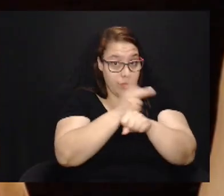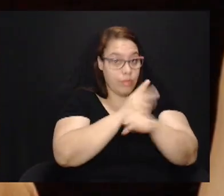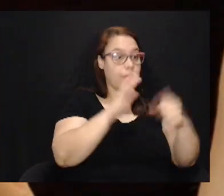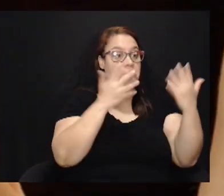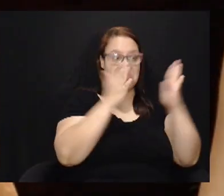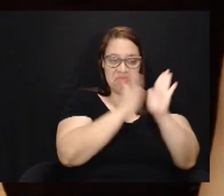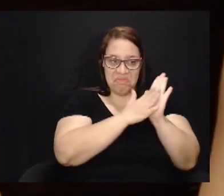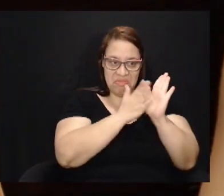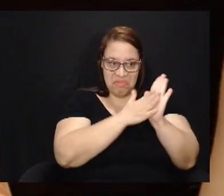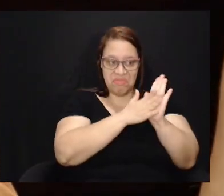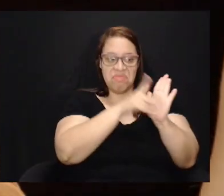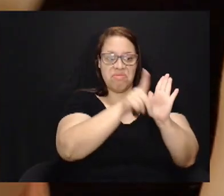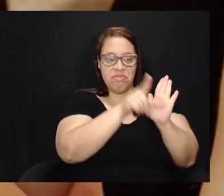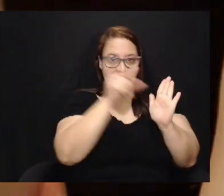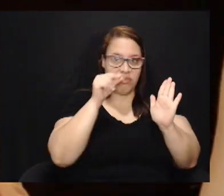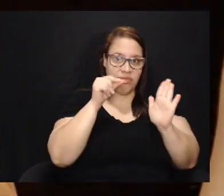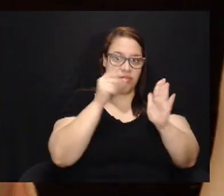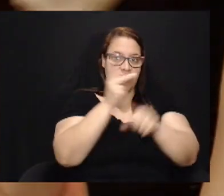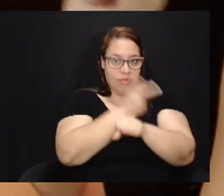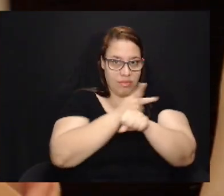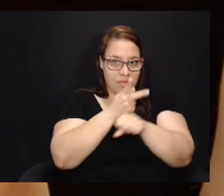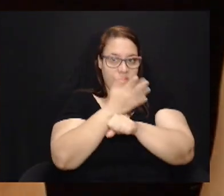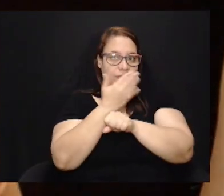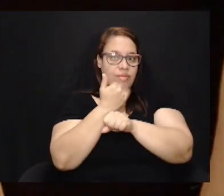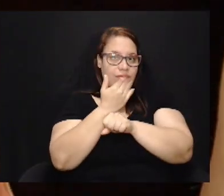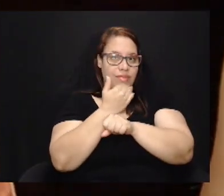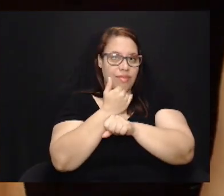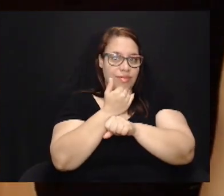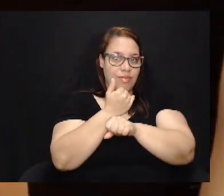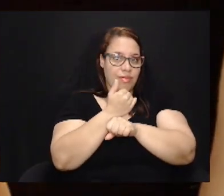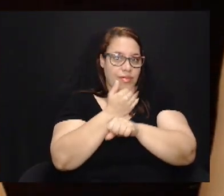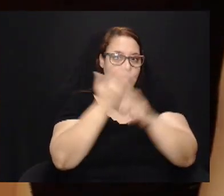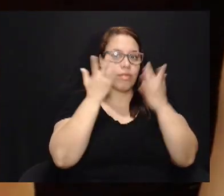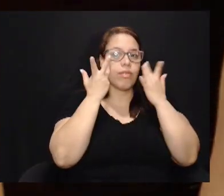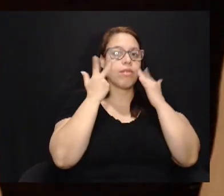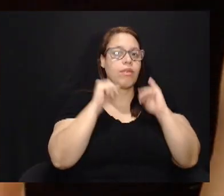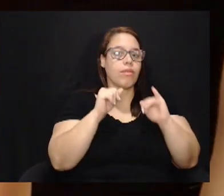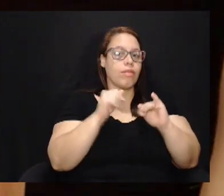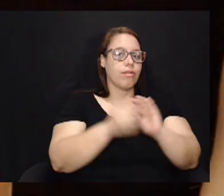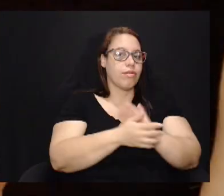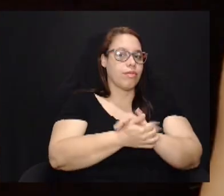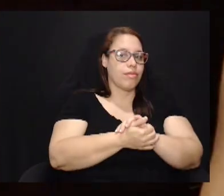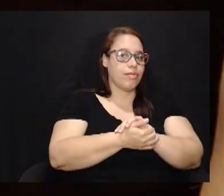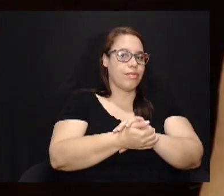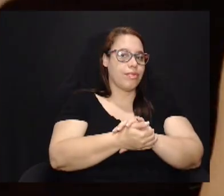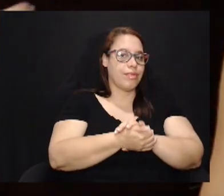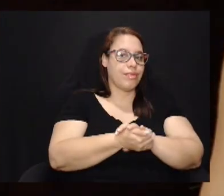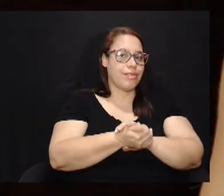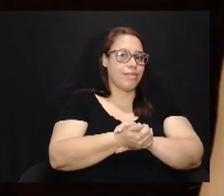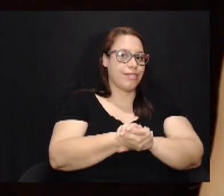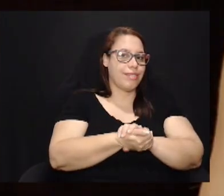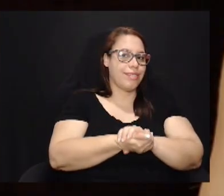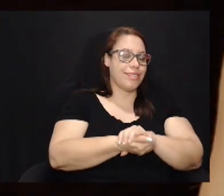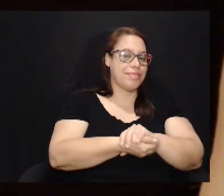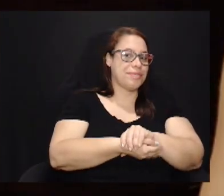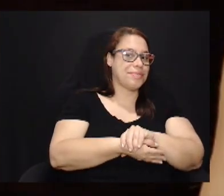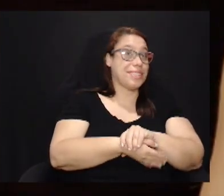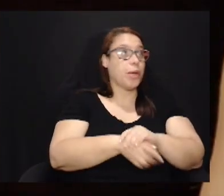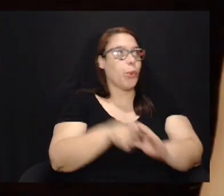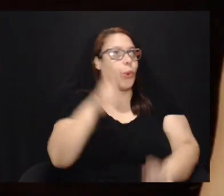né, de buscar os alimentos em natural. Você trouxe aqui, ó, meu ouvido até deu um estralinho. Falei, ai, que